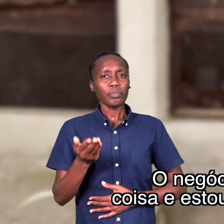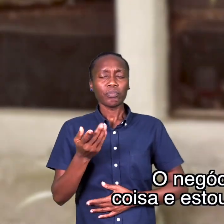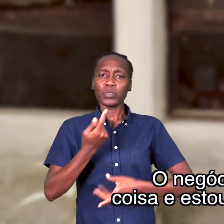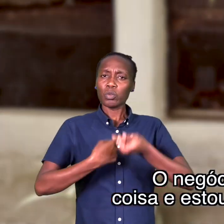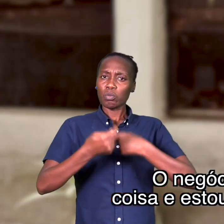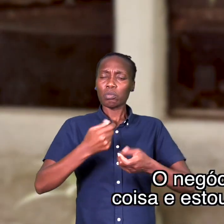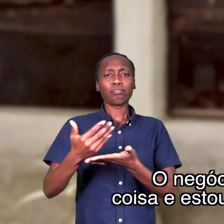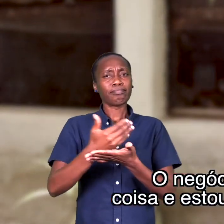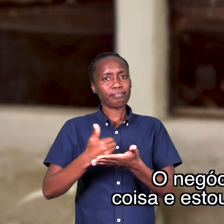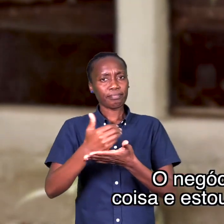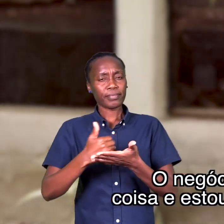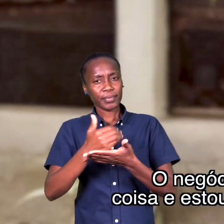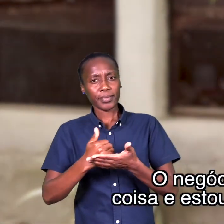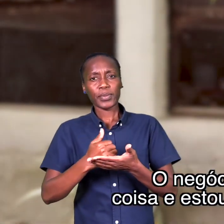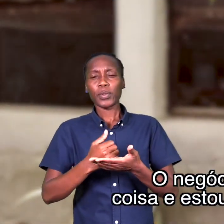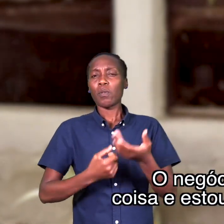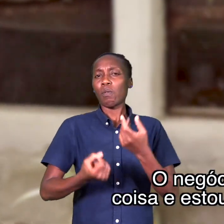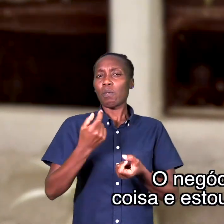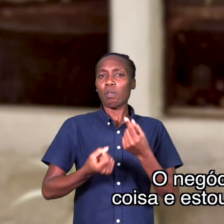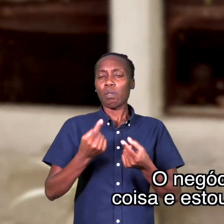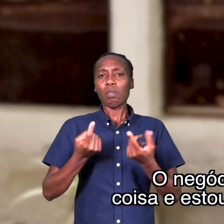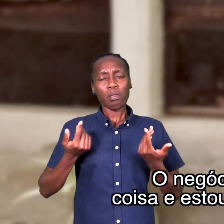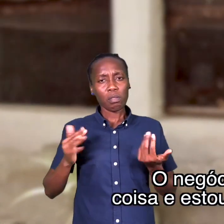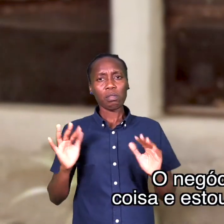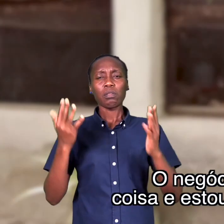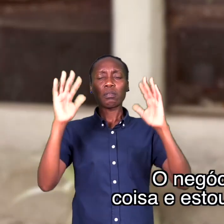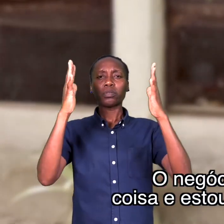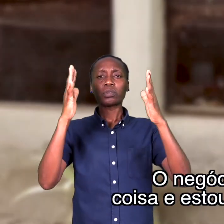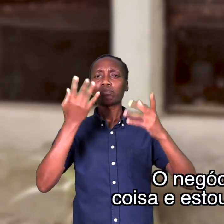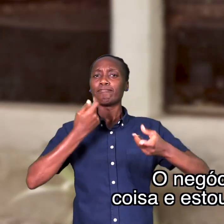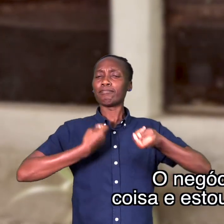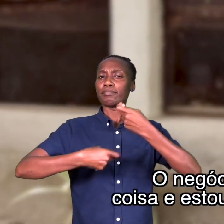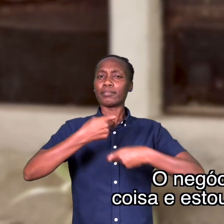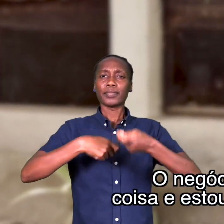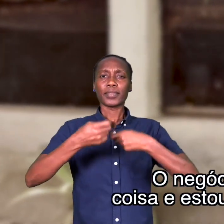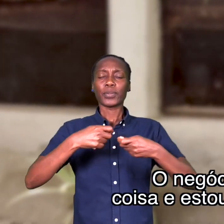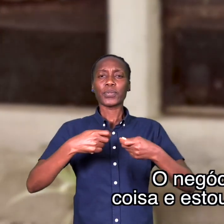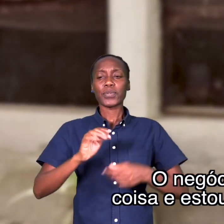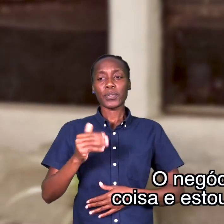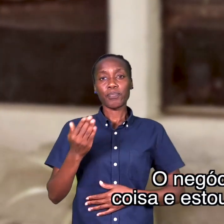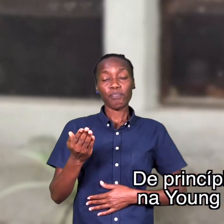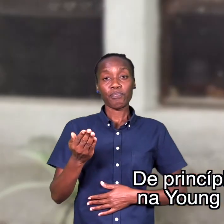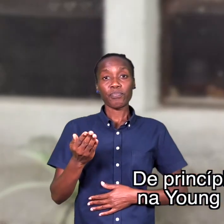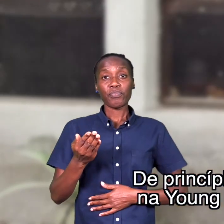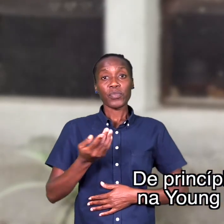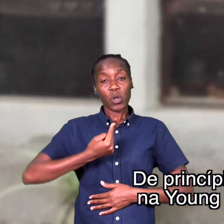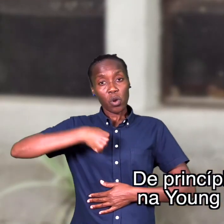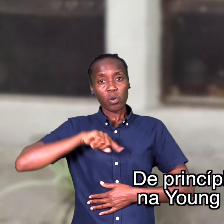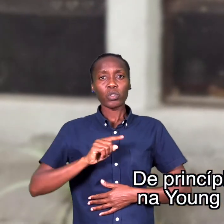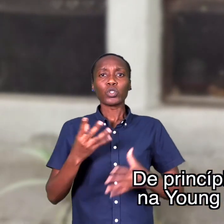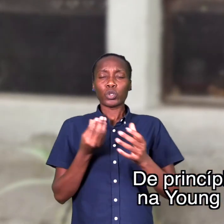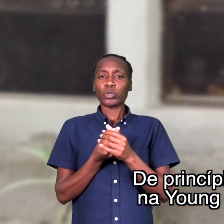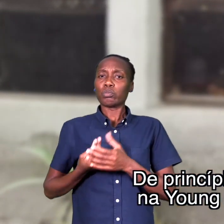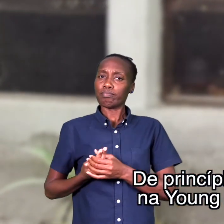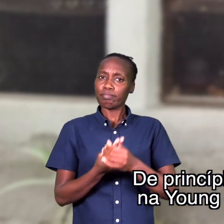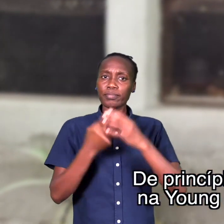negócio, já me render alguma coisa, só consegui viver com o negócio. No princípio, nós